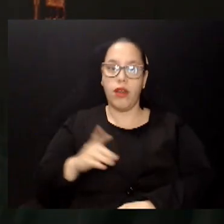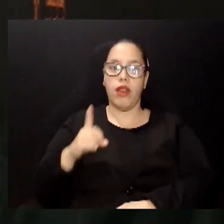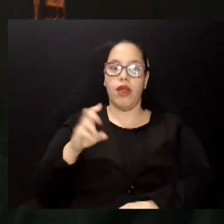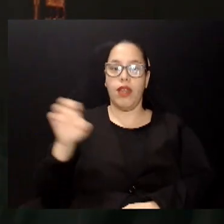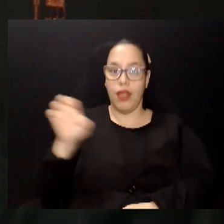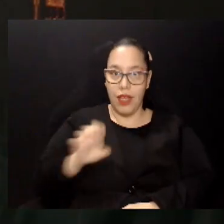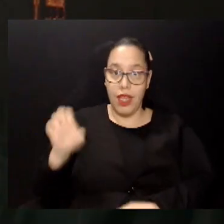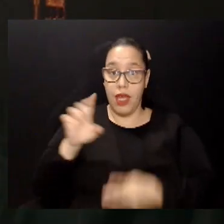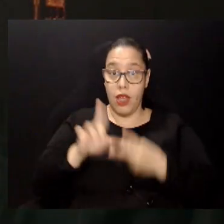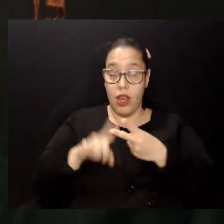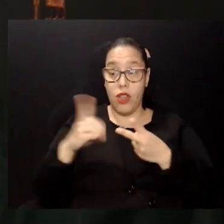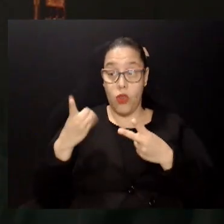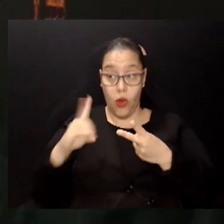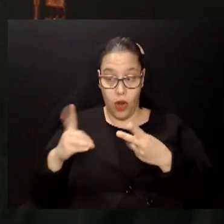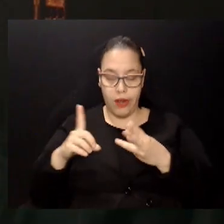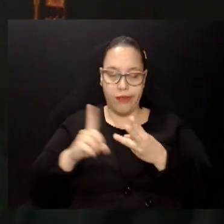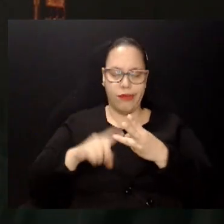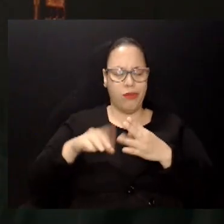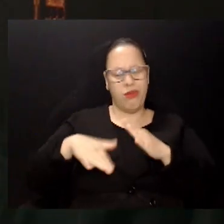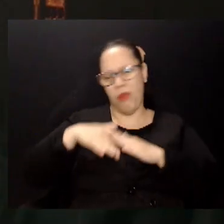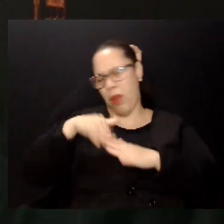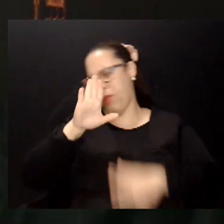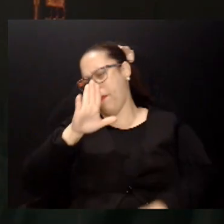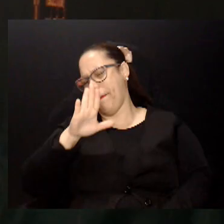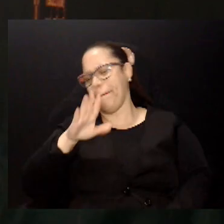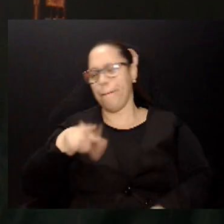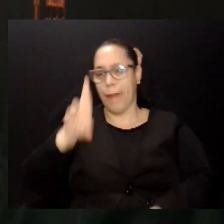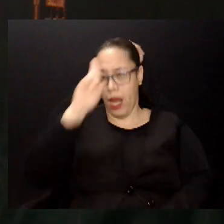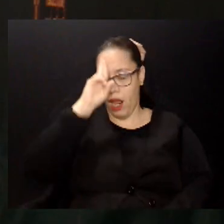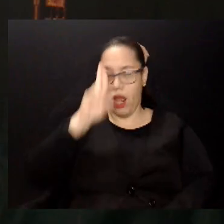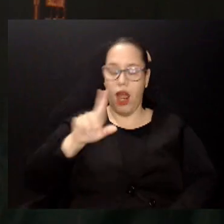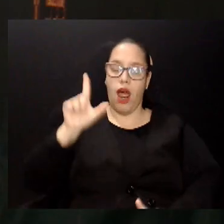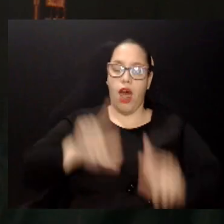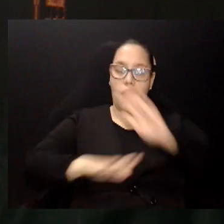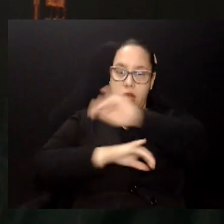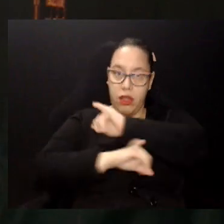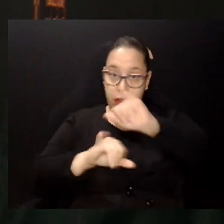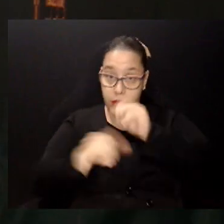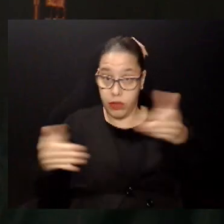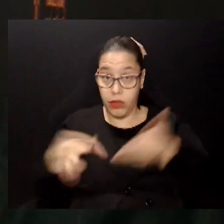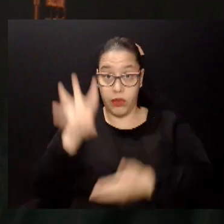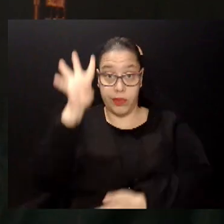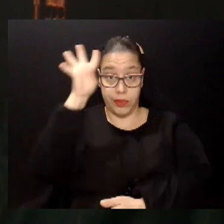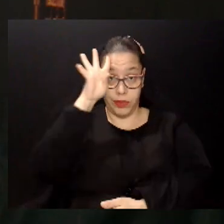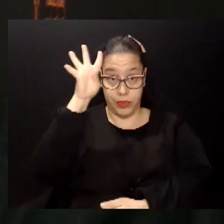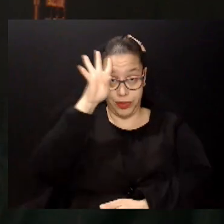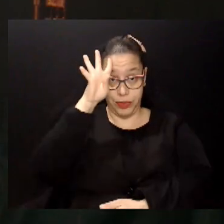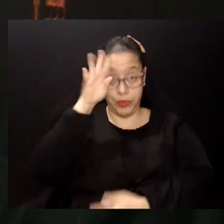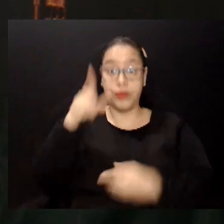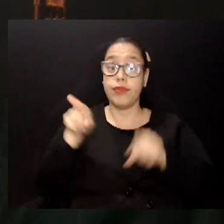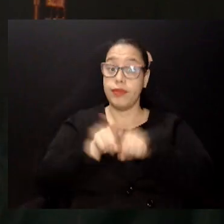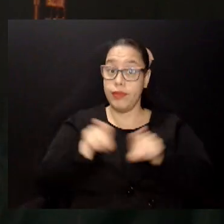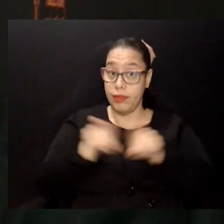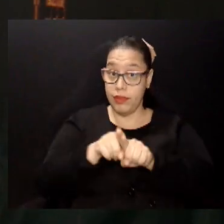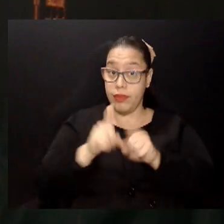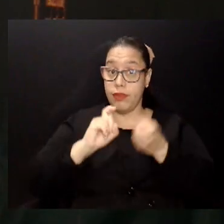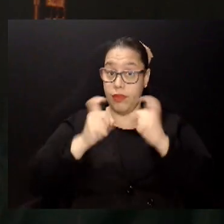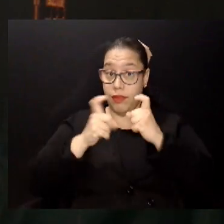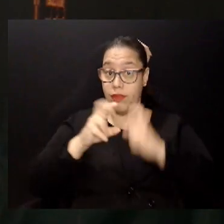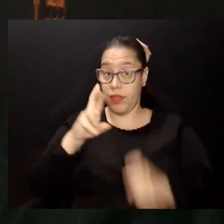dólar e muito mais. Ao meio-dia tem Câmara Notícia, hoje é quarta-feira, então também nós temos reunião ordinária